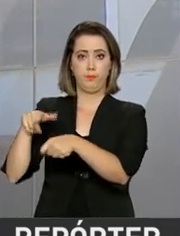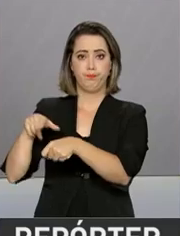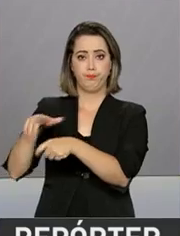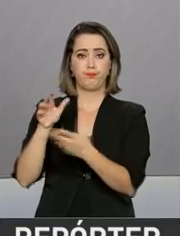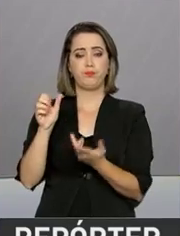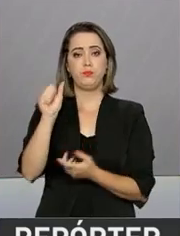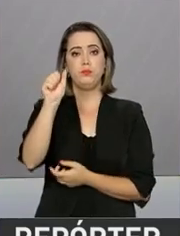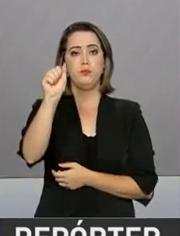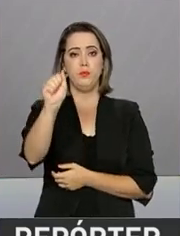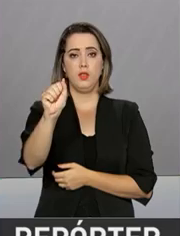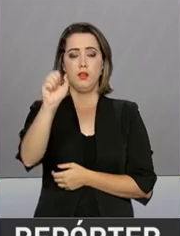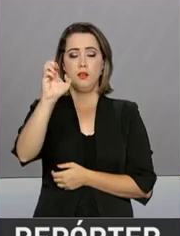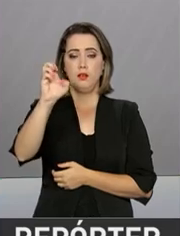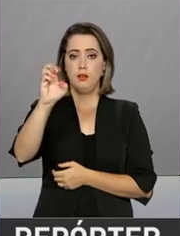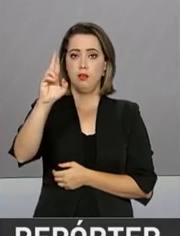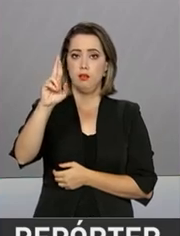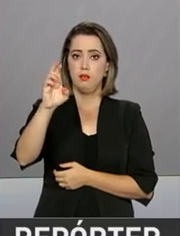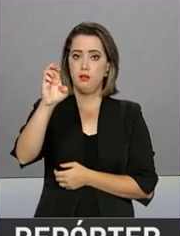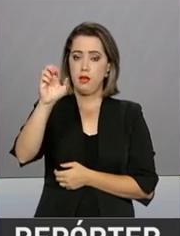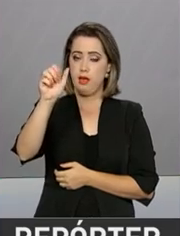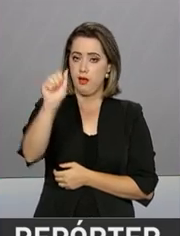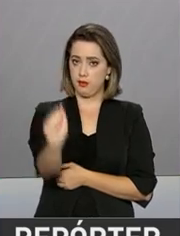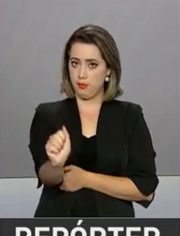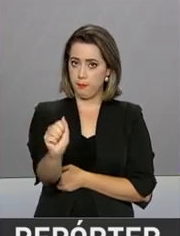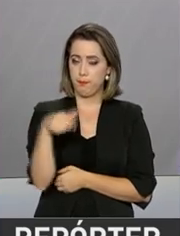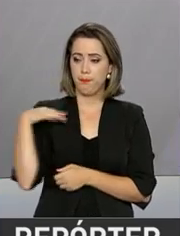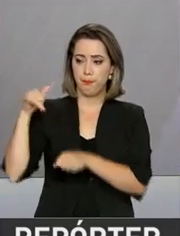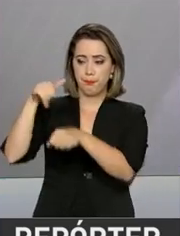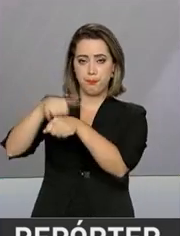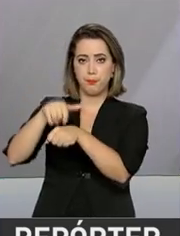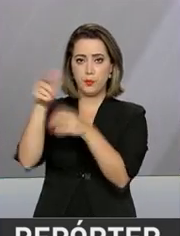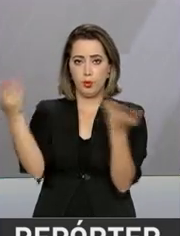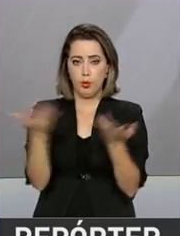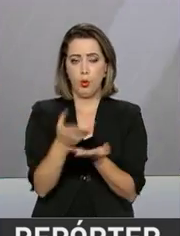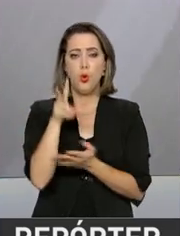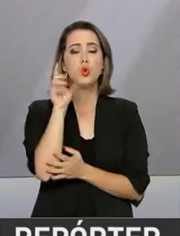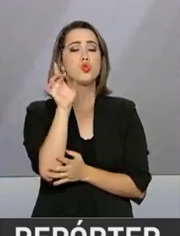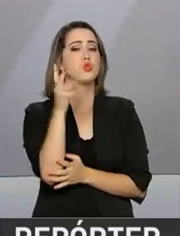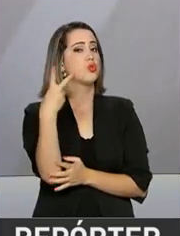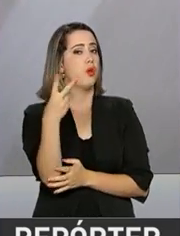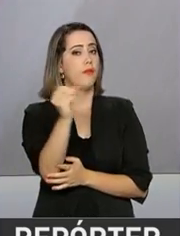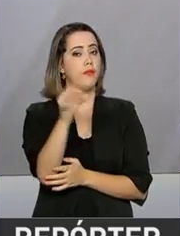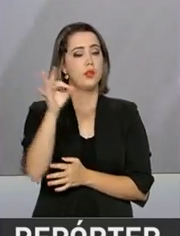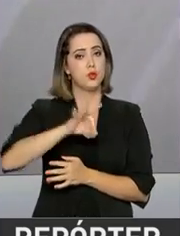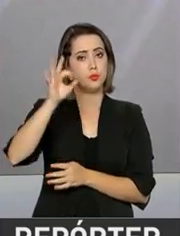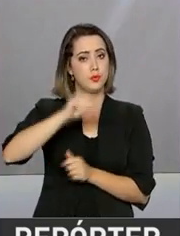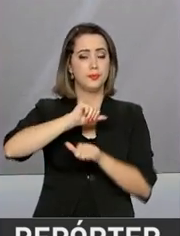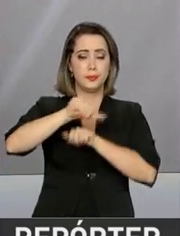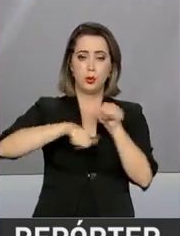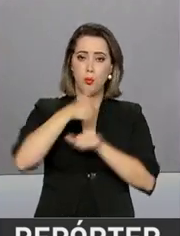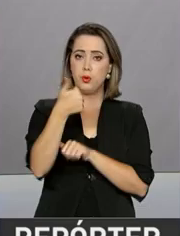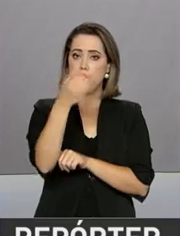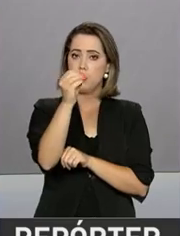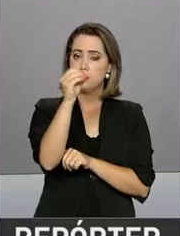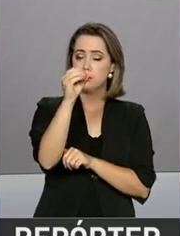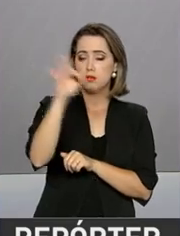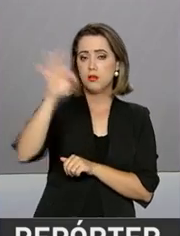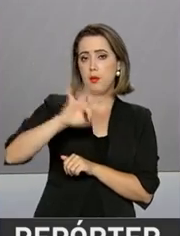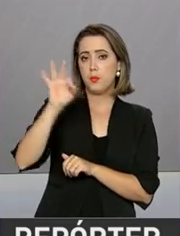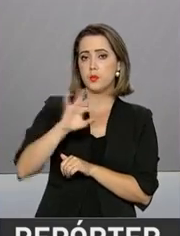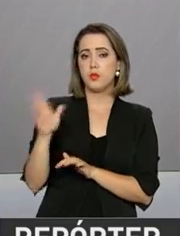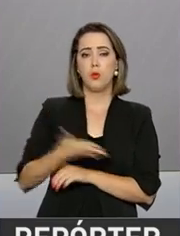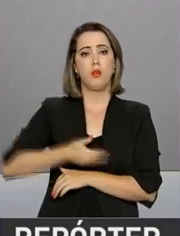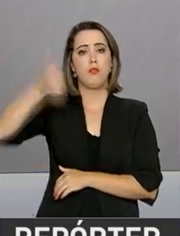20%. O ministro do Turismo, Marques Beltrão, destaca que essa mudança vai aumentar a competitividade e o número de